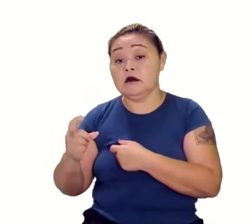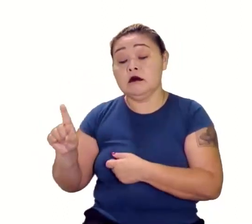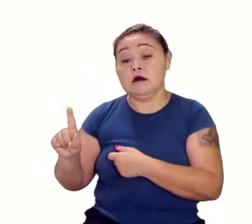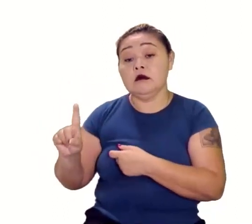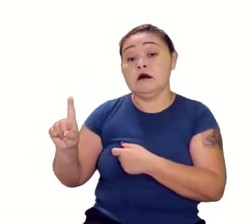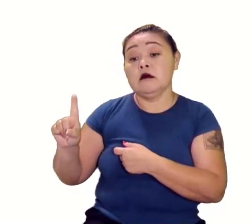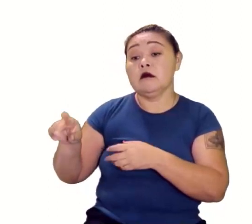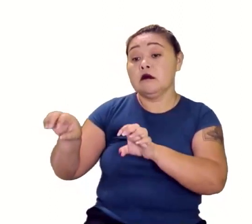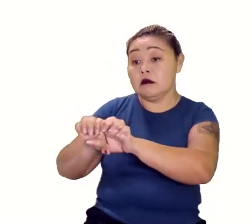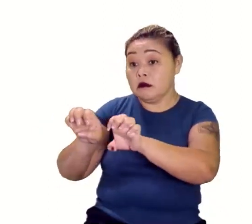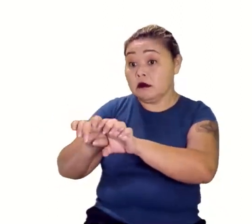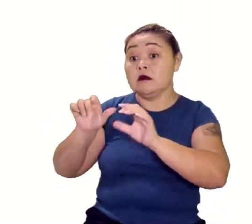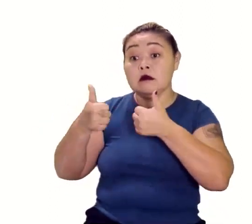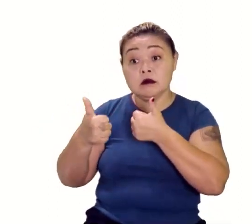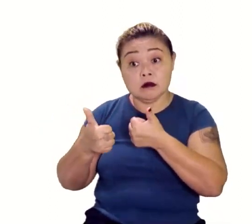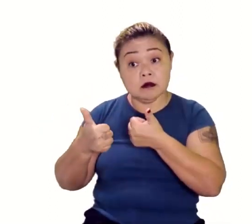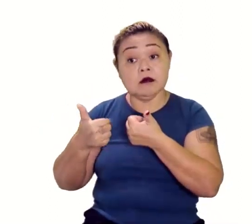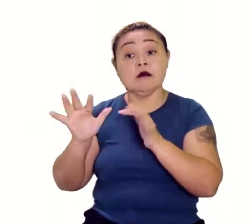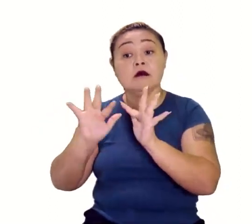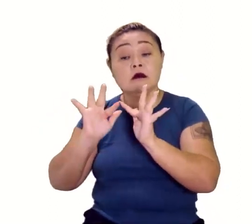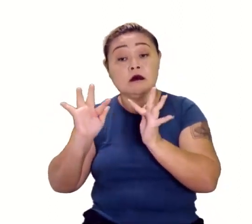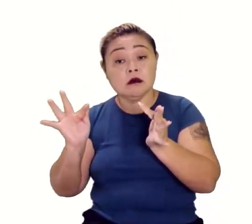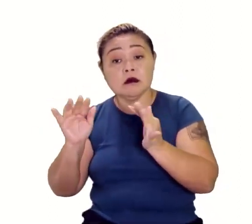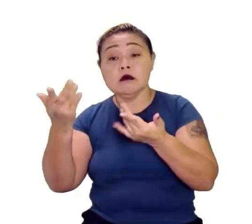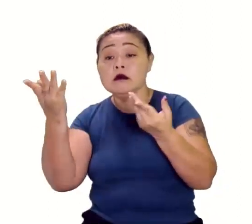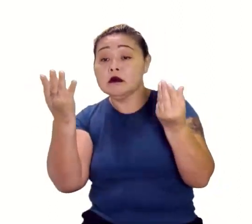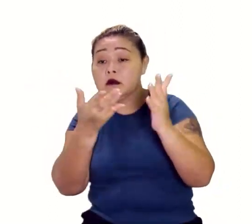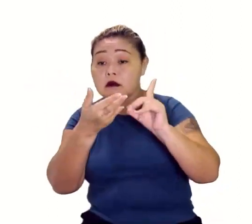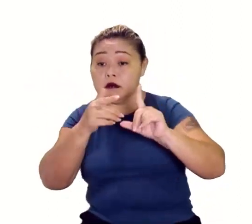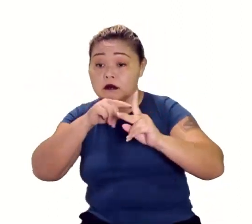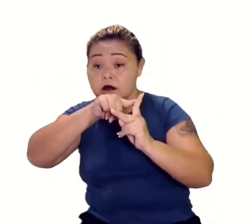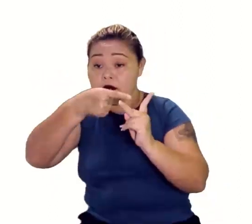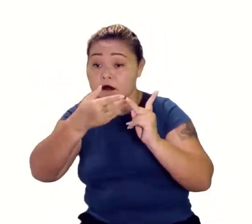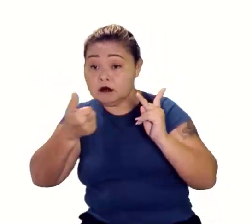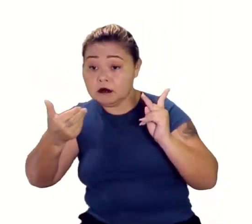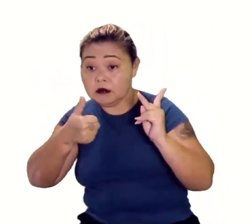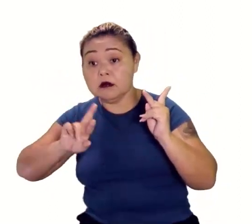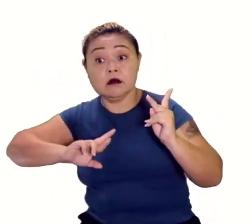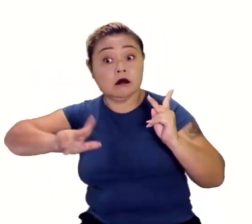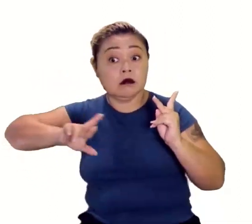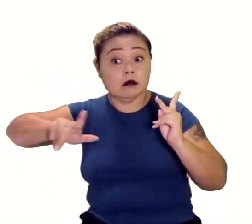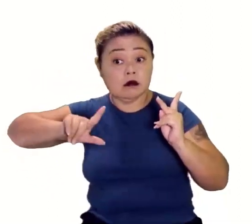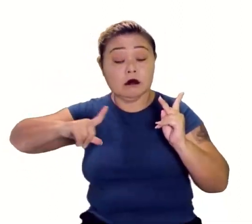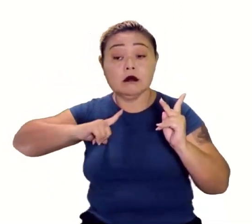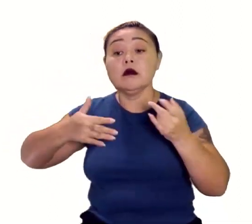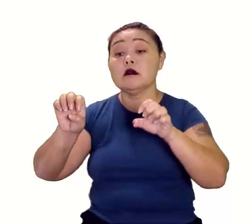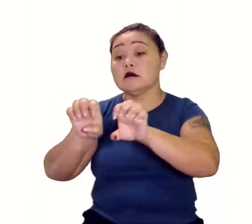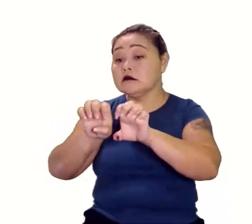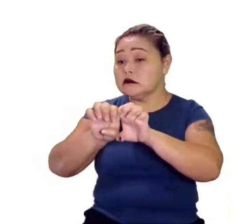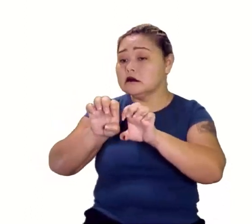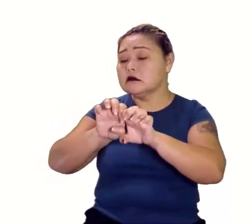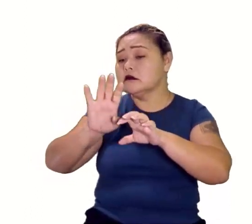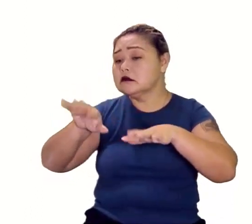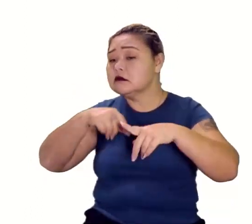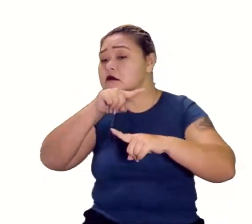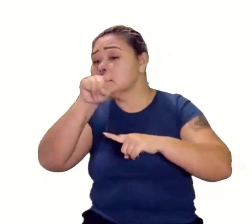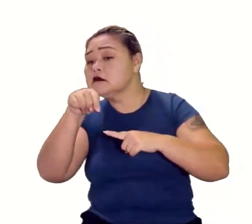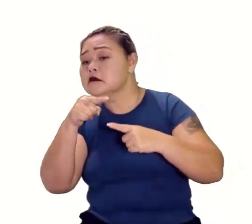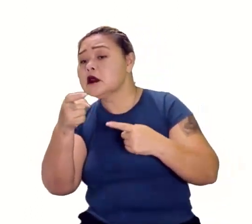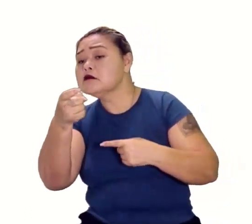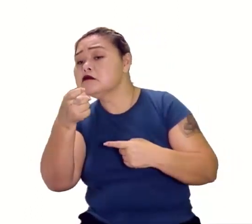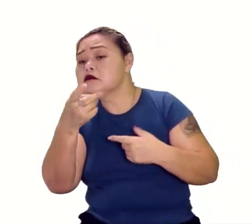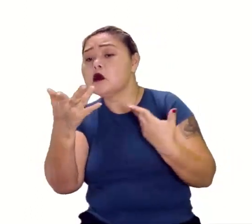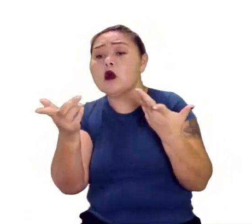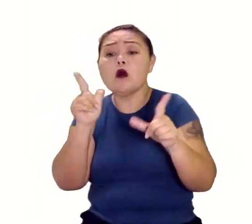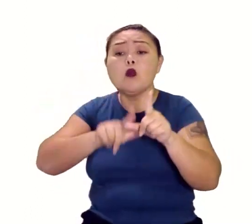Isso. Na equação é uma coisa, simplesmente na extração da raiz é outra. Isso. Na equação nós estamos procurando aquela incógnita. Como não dá